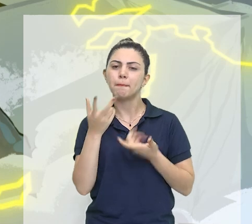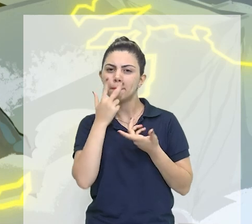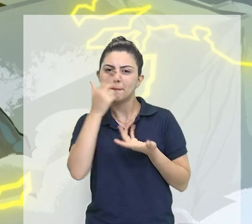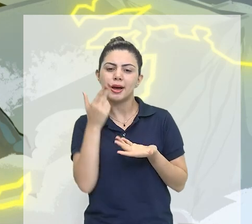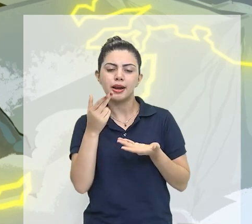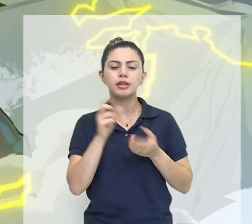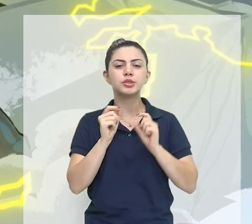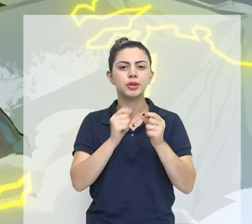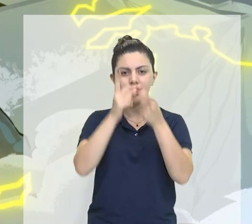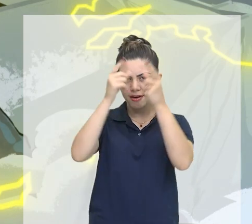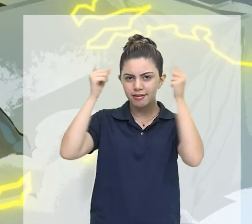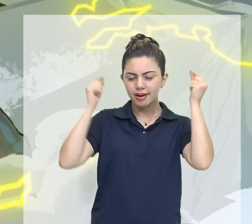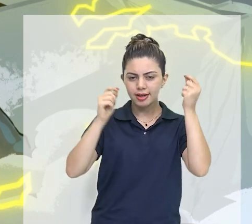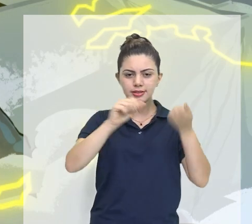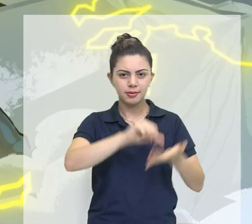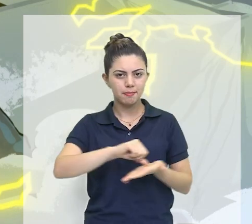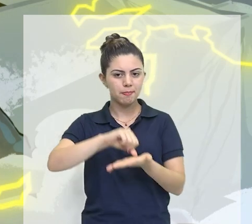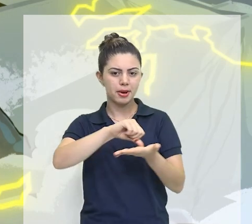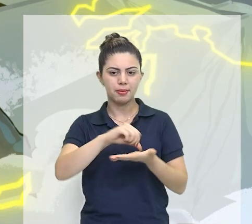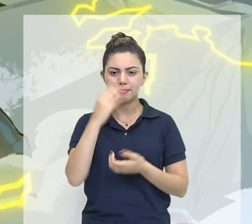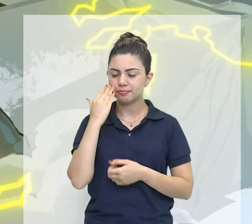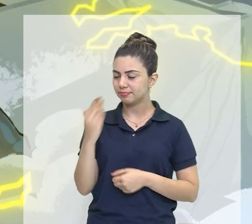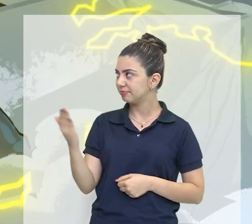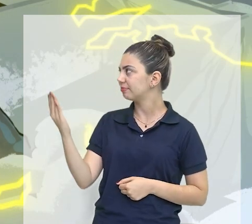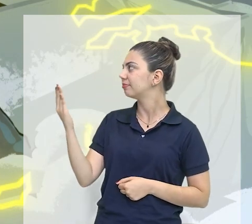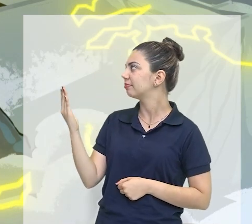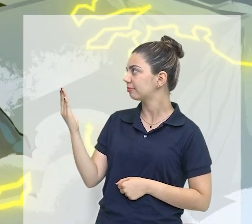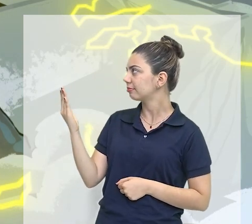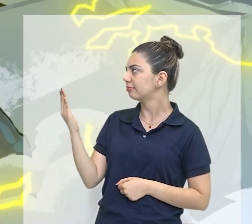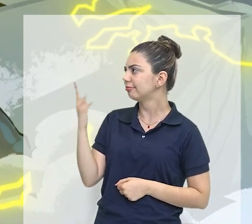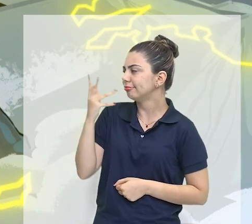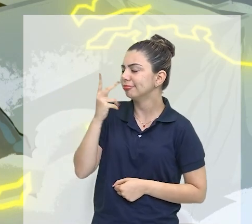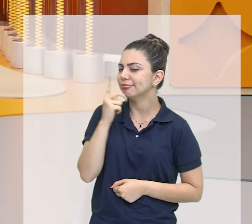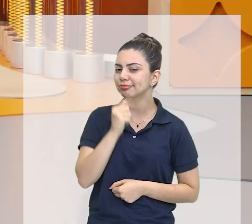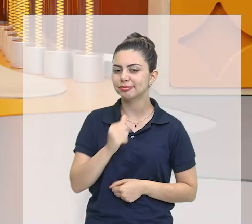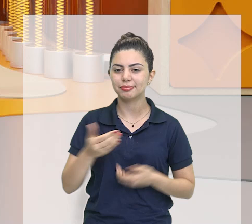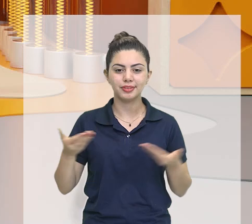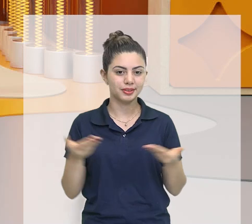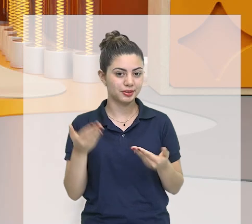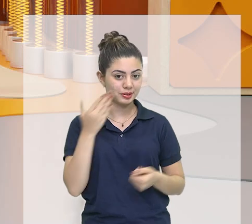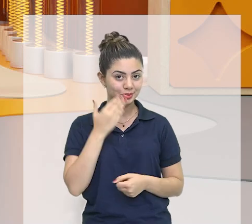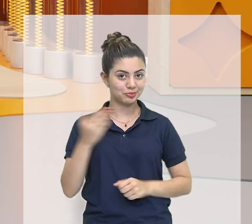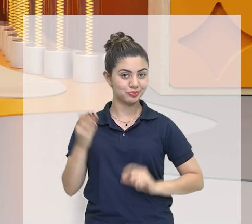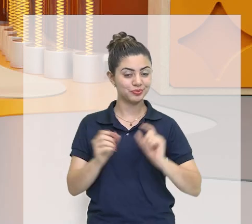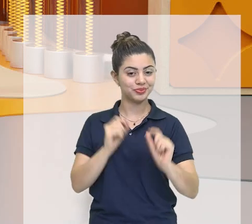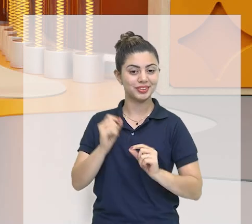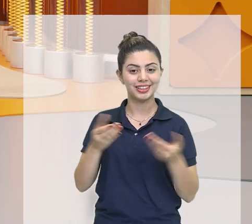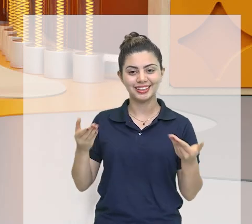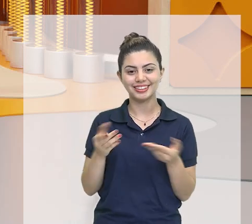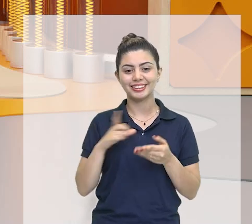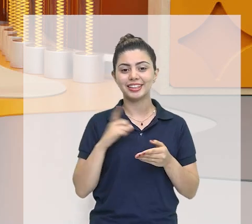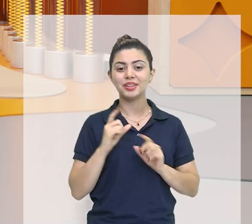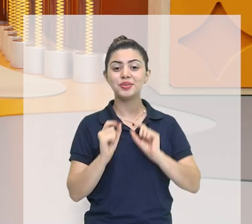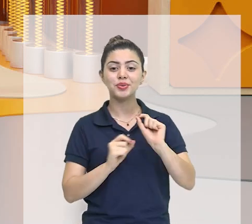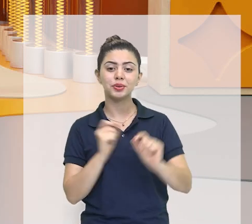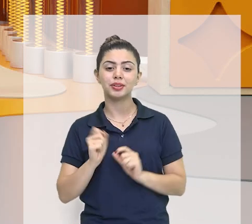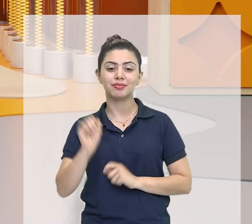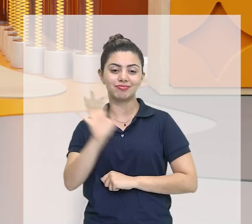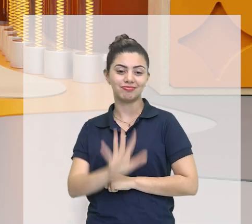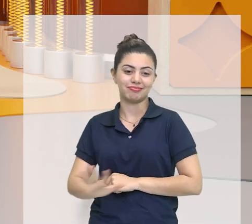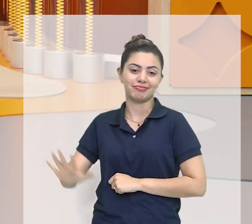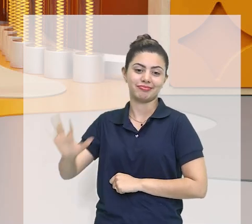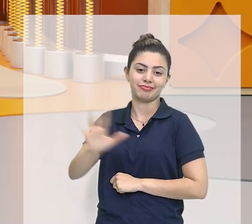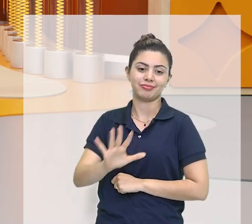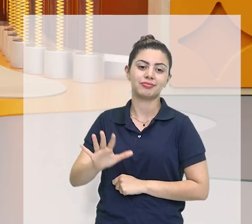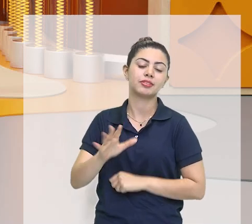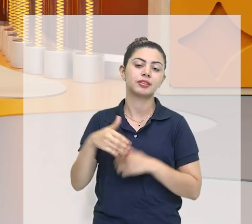da Grécia. Olha que lindo, tá? Então, acompanhem comigo. Temos, então, aqui exatamente, né, aquele que